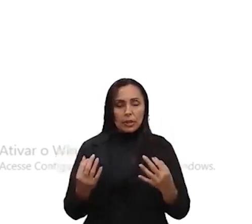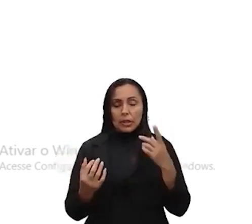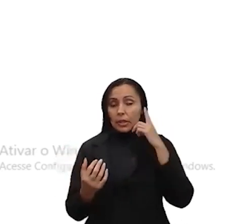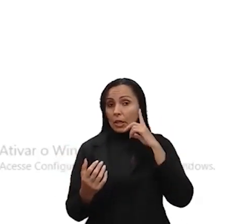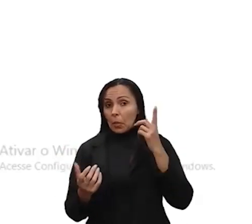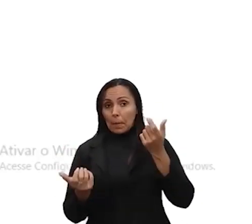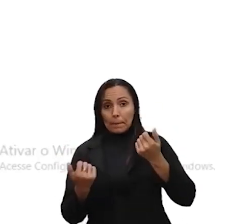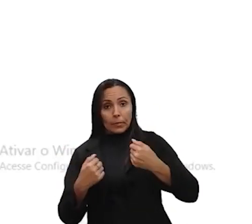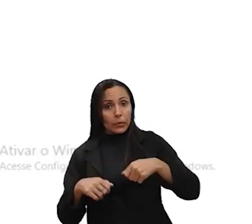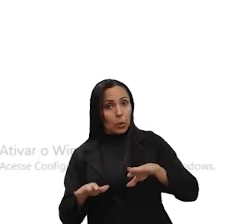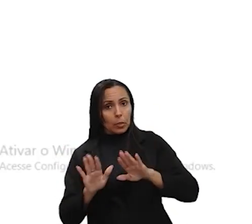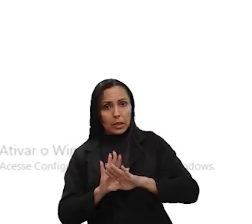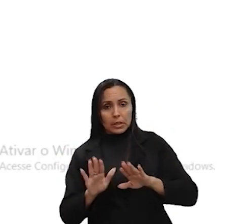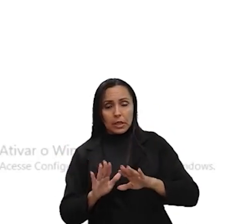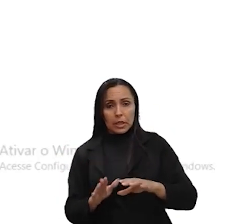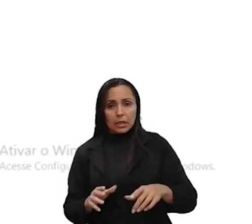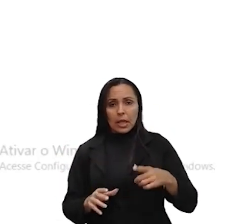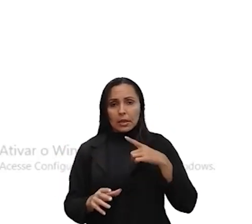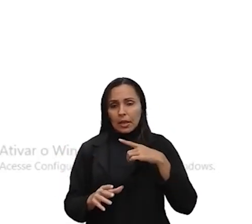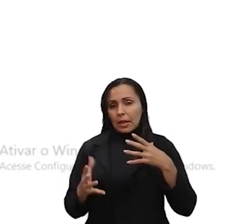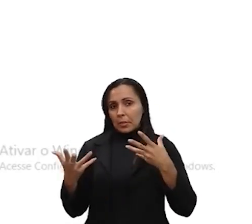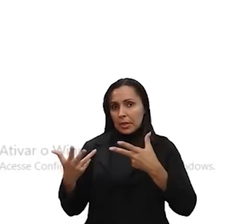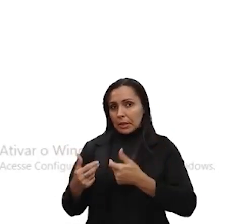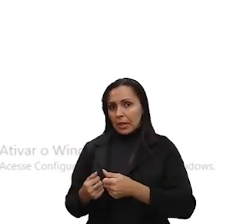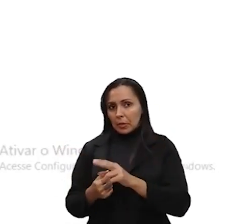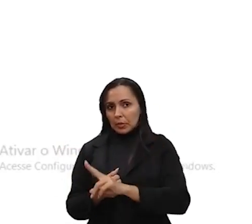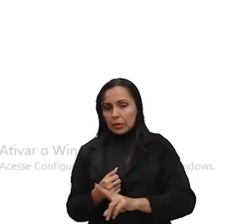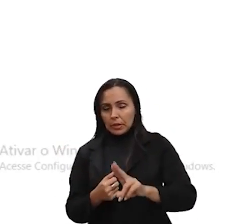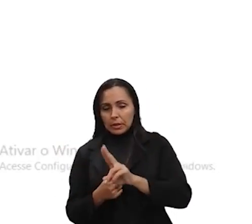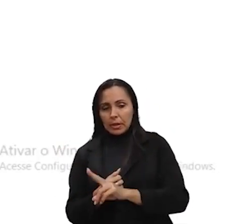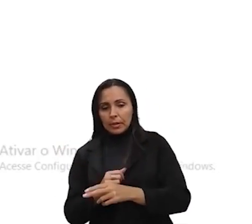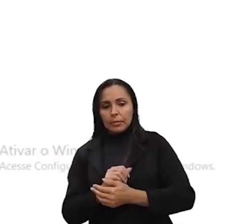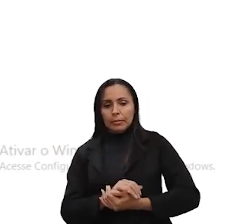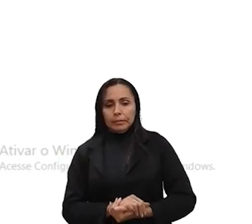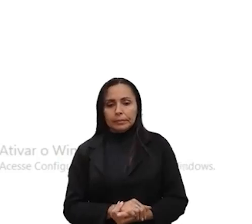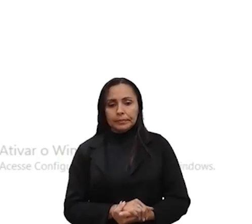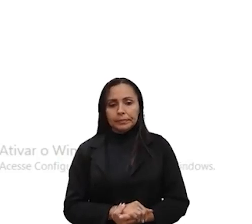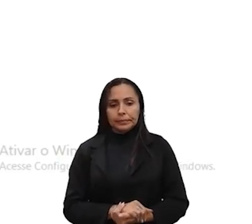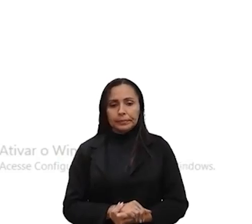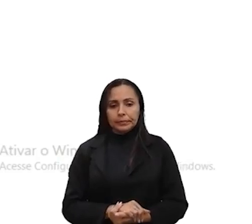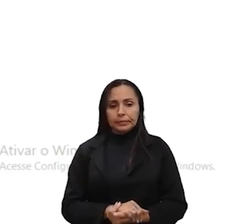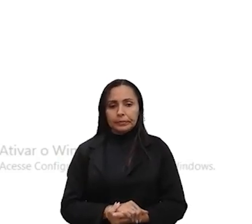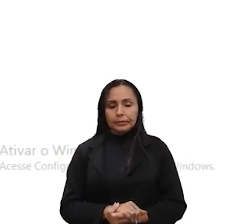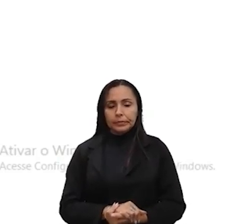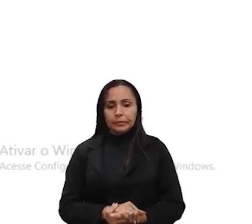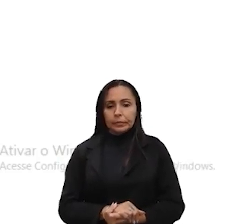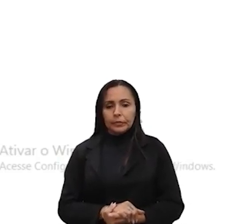precisar ter alguma habilidade para utilizar aquele tipo de material.